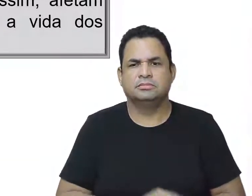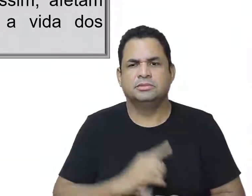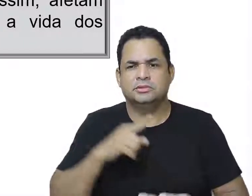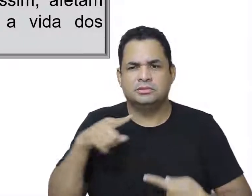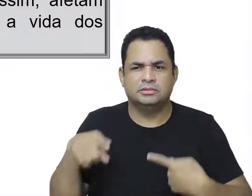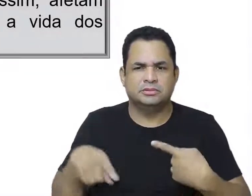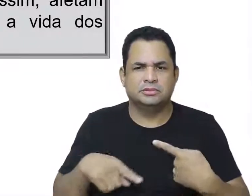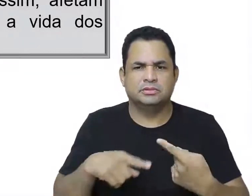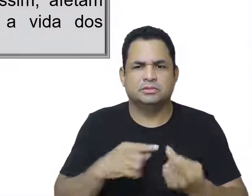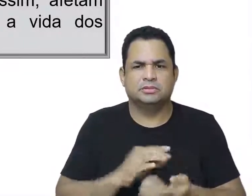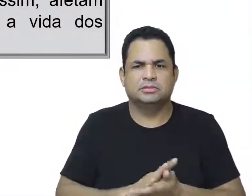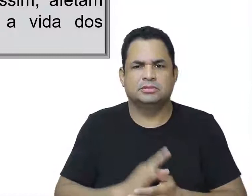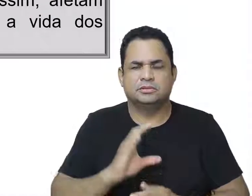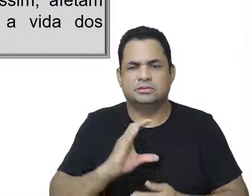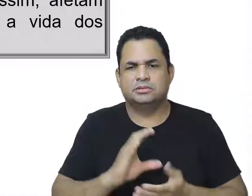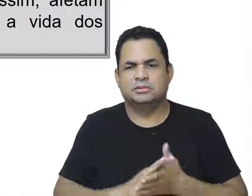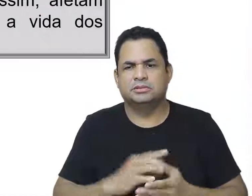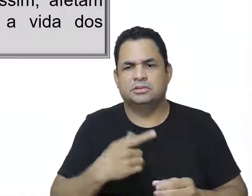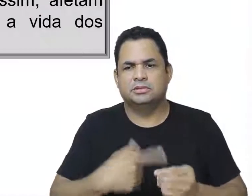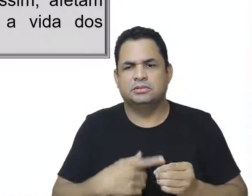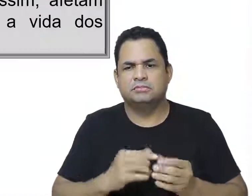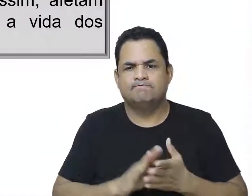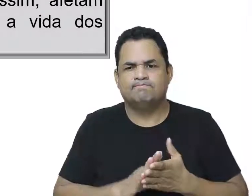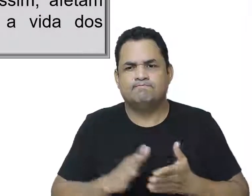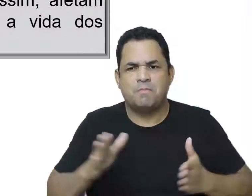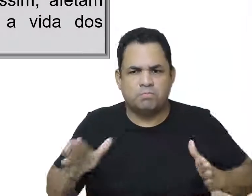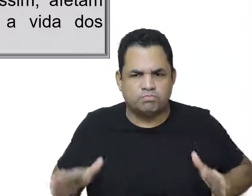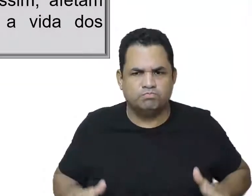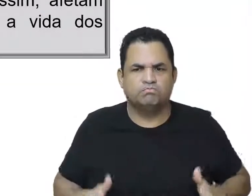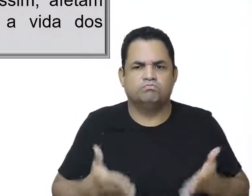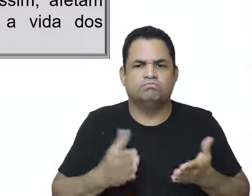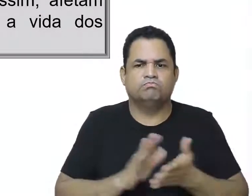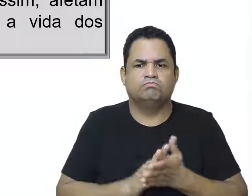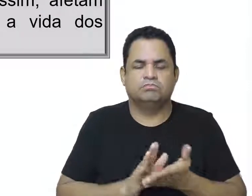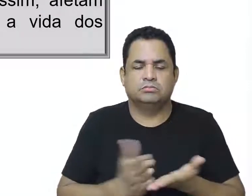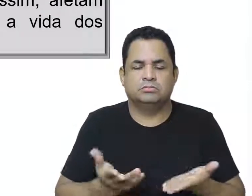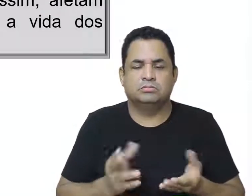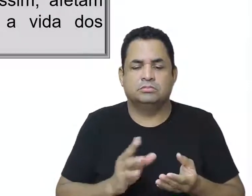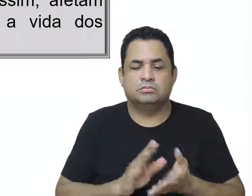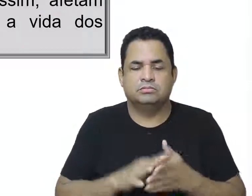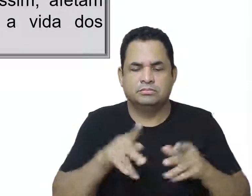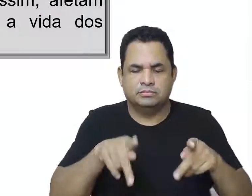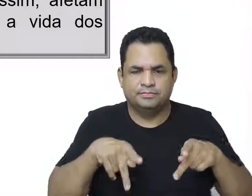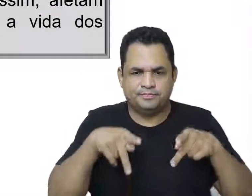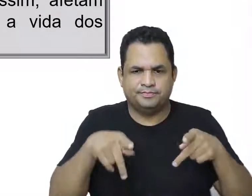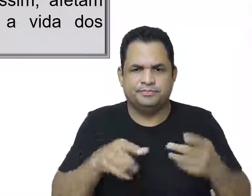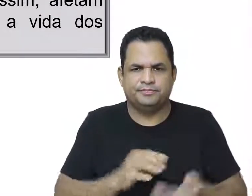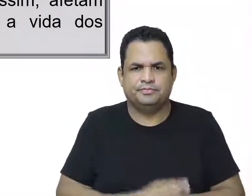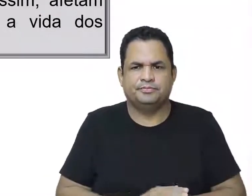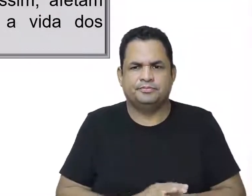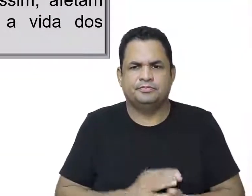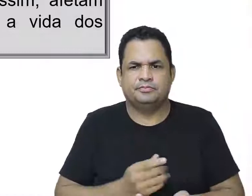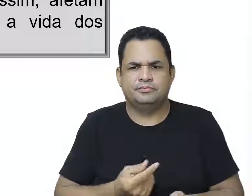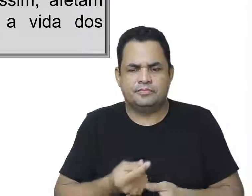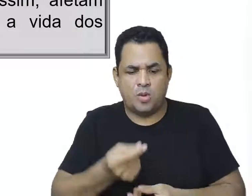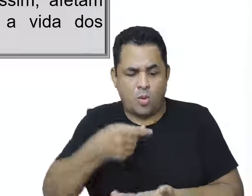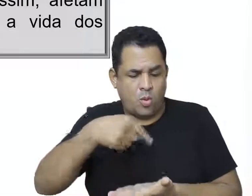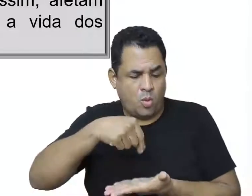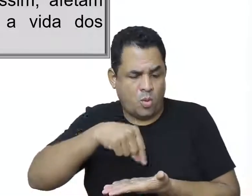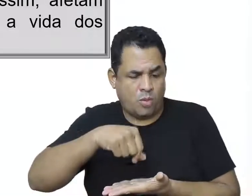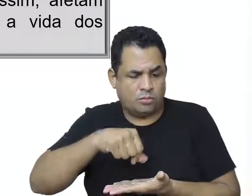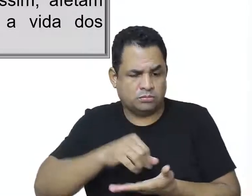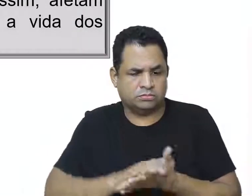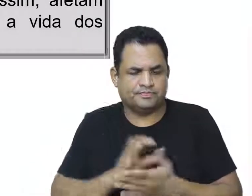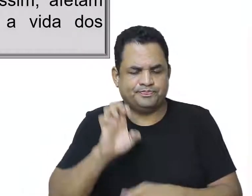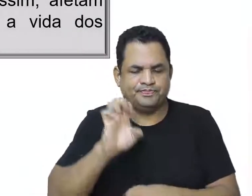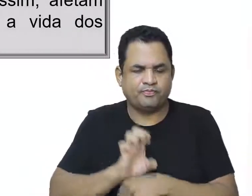interesses conflitantes nas cidades mobilizam de diversas maneiras a população, né? O capital e o Estado,